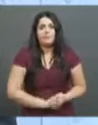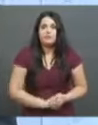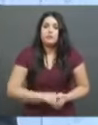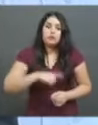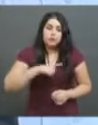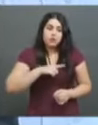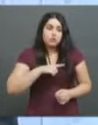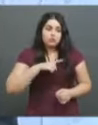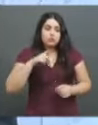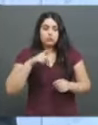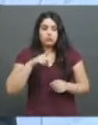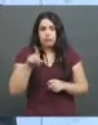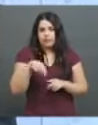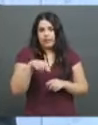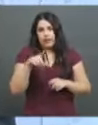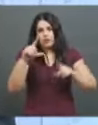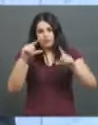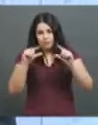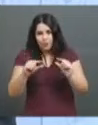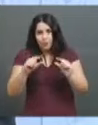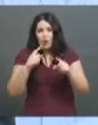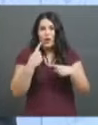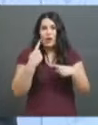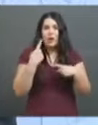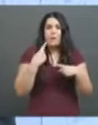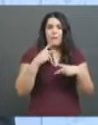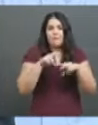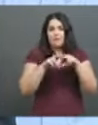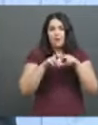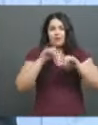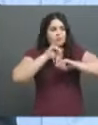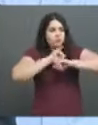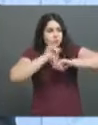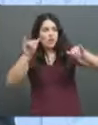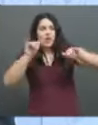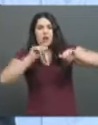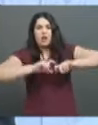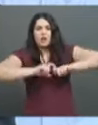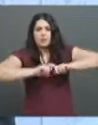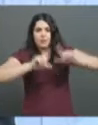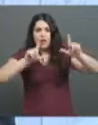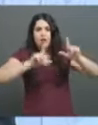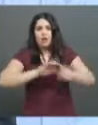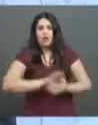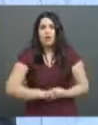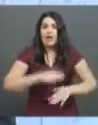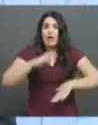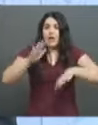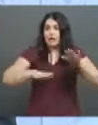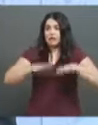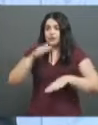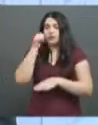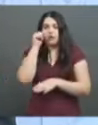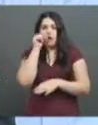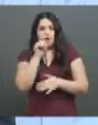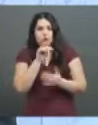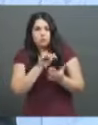tem diminuído por essas campanhas de esclarecimento, pela própria parceira dele,